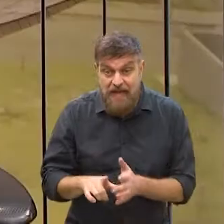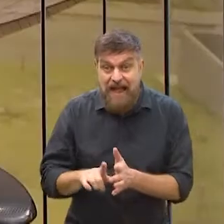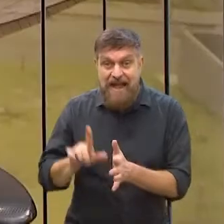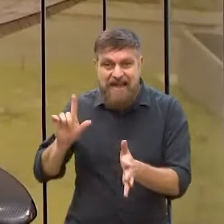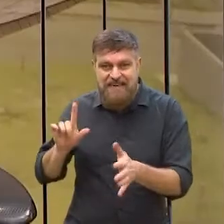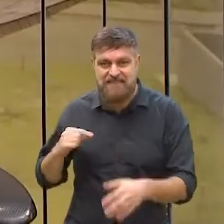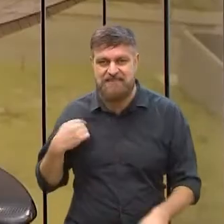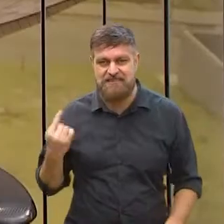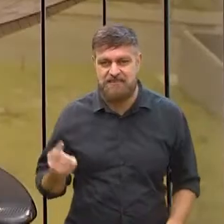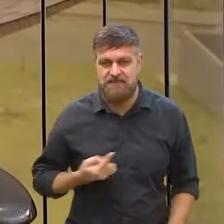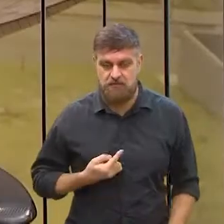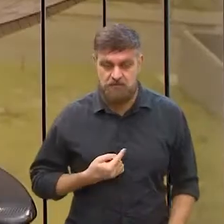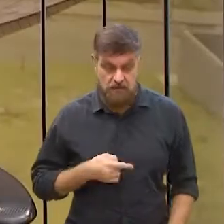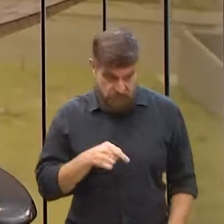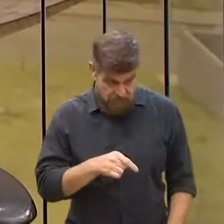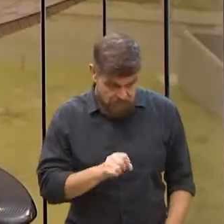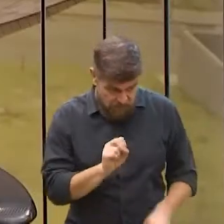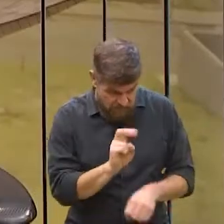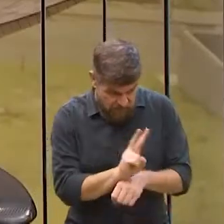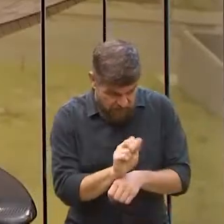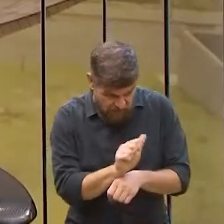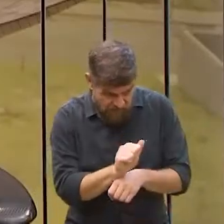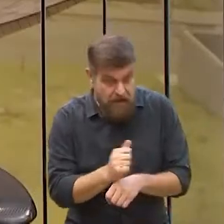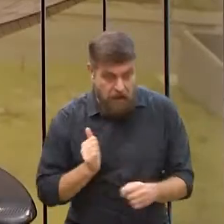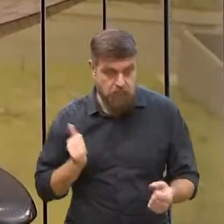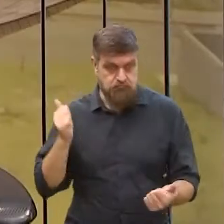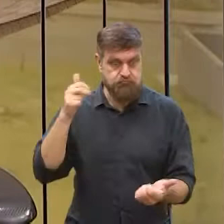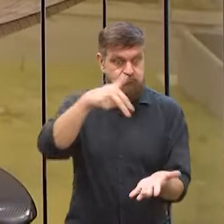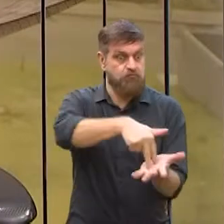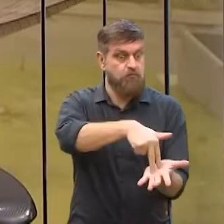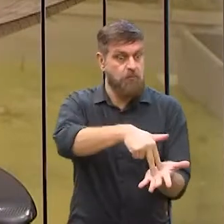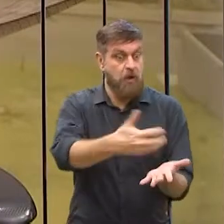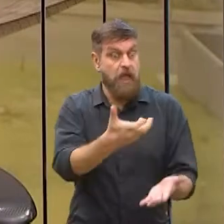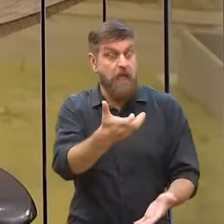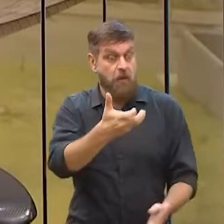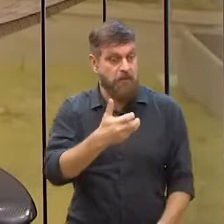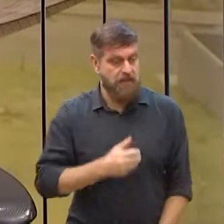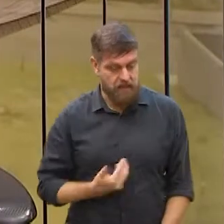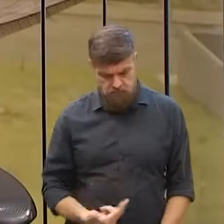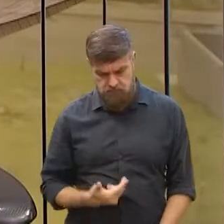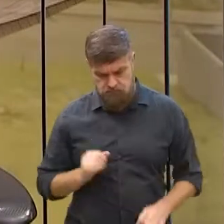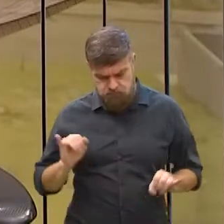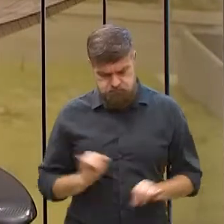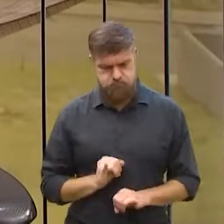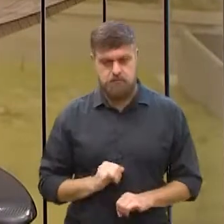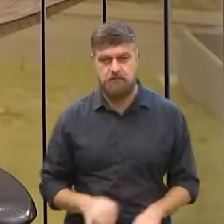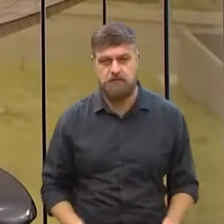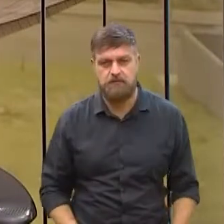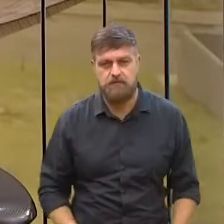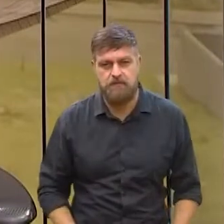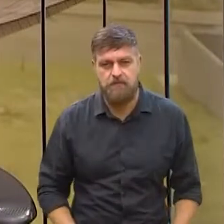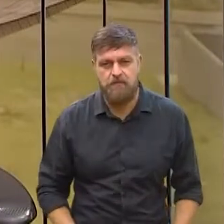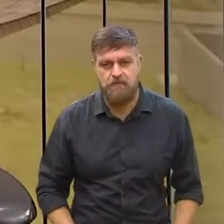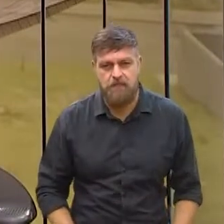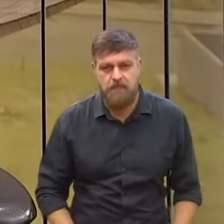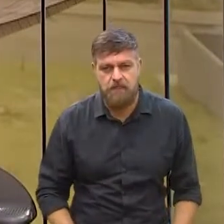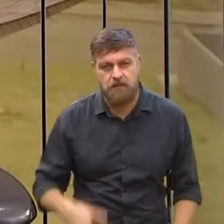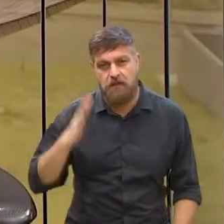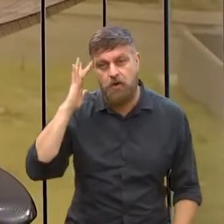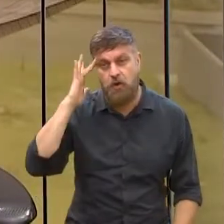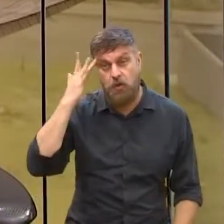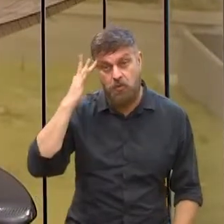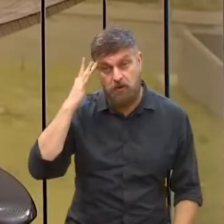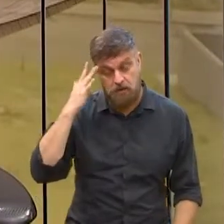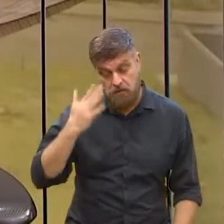Porque sobrou uma vaga lá e eu falei, tô eu indo aí, vou fazer antes. E eu acho que assim,